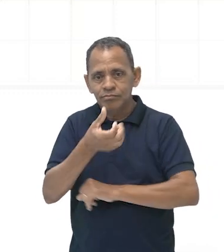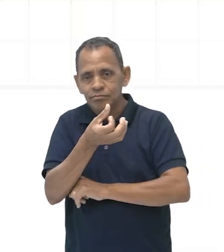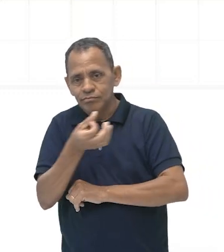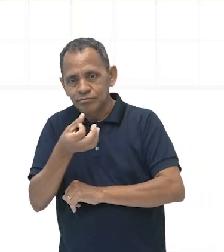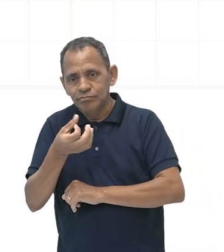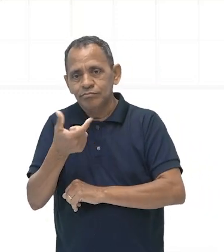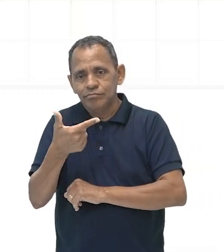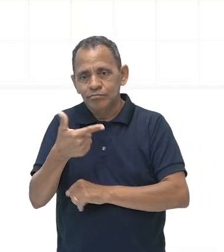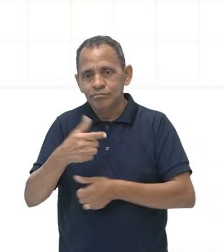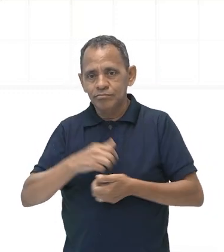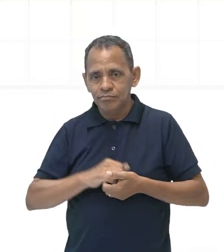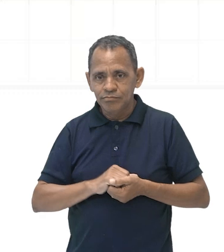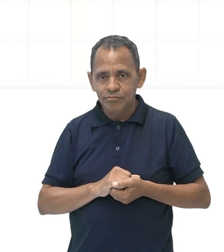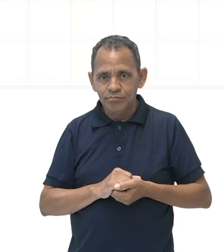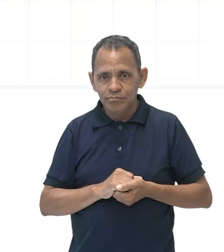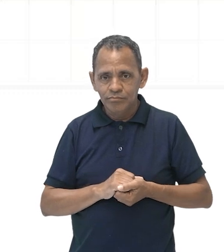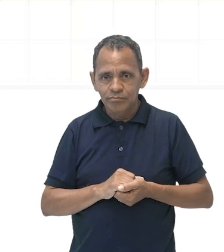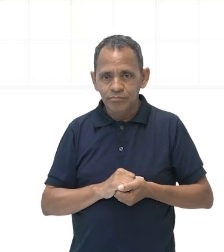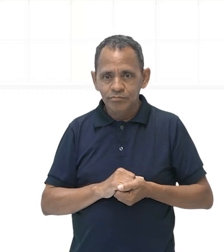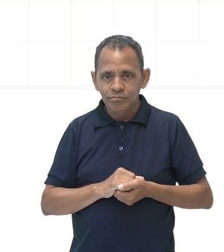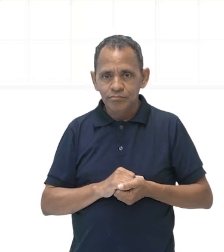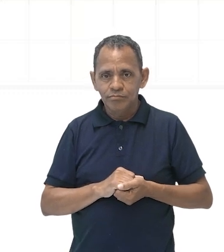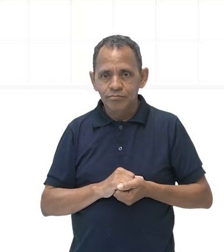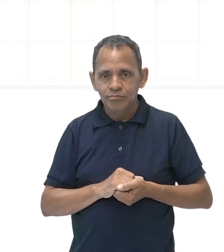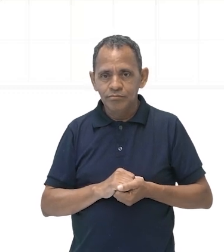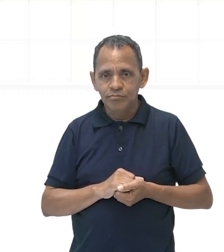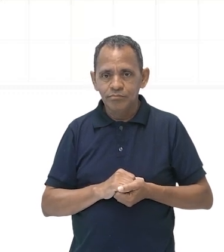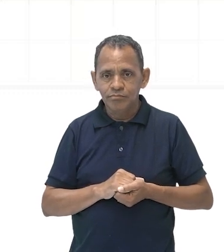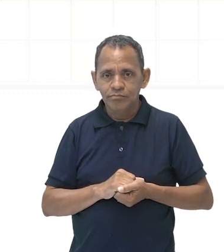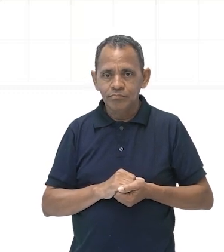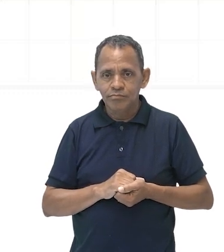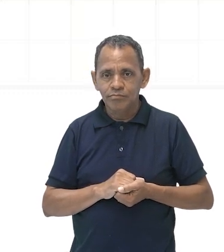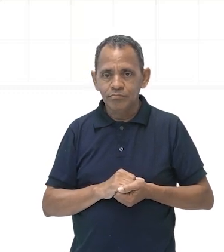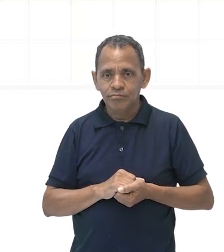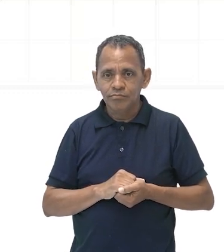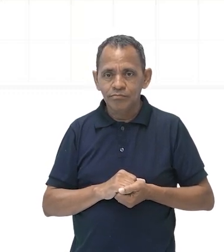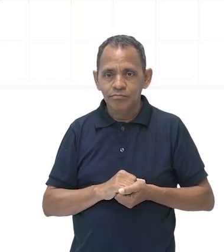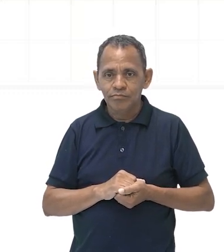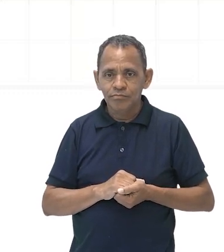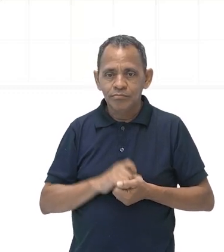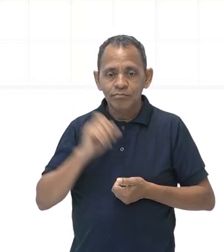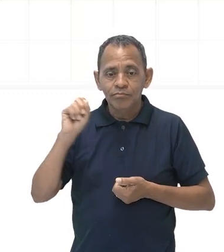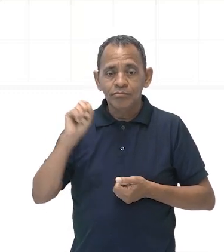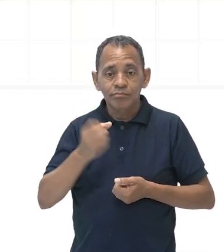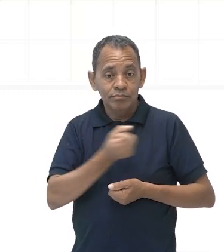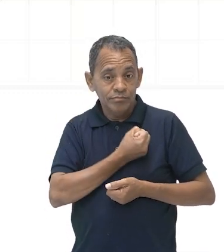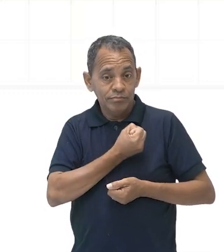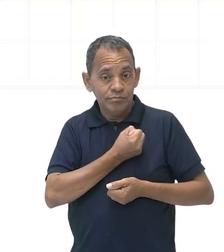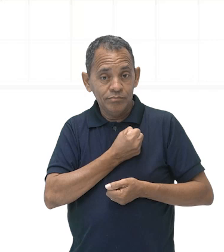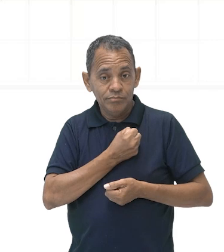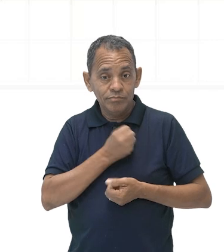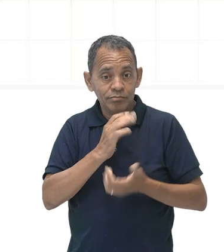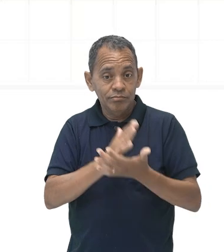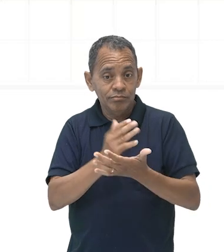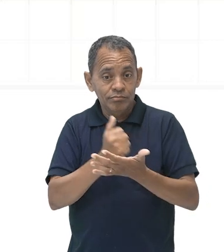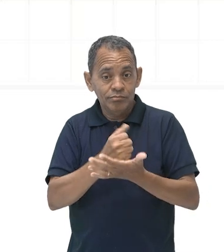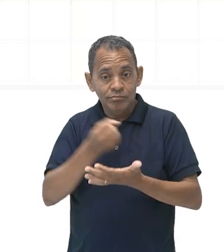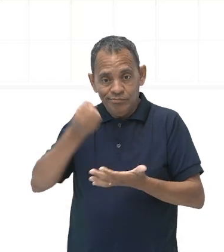672. E agora, esse 672 é o quê? É o número de bolos, né?